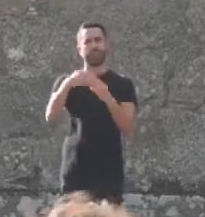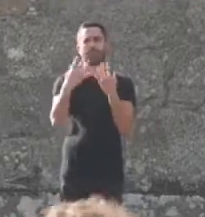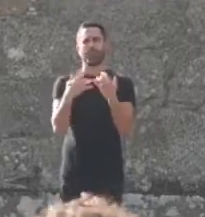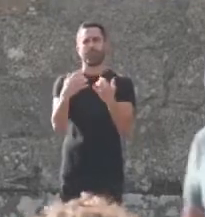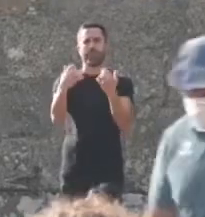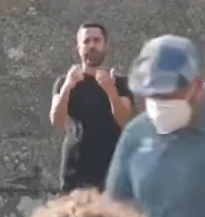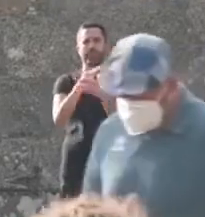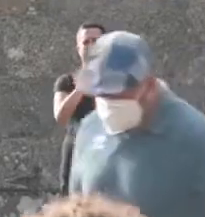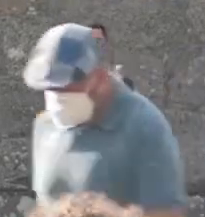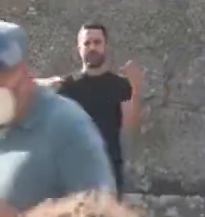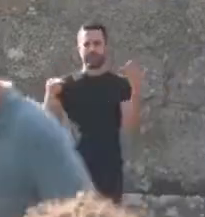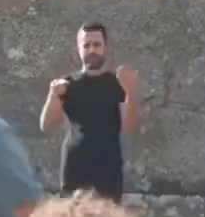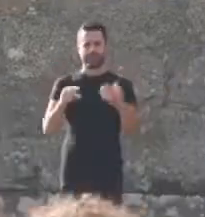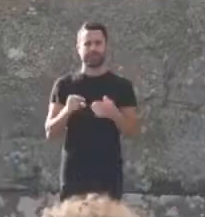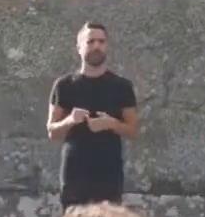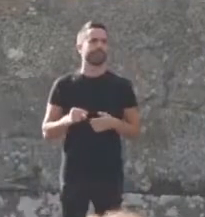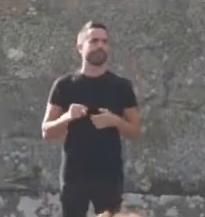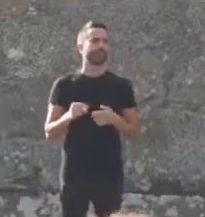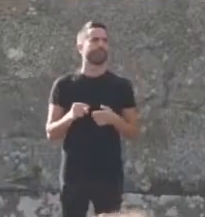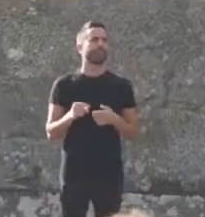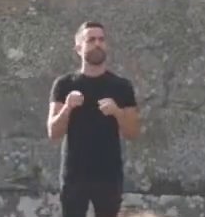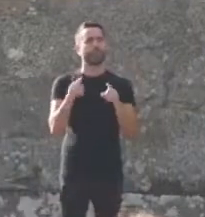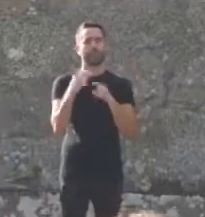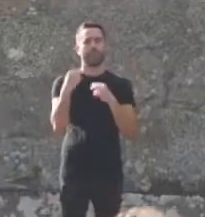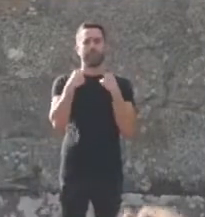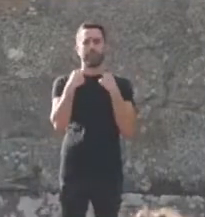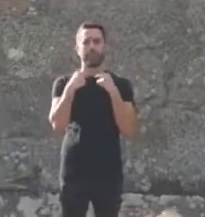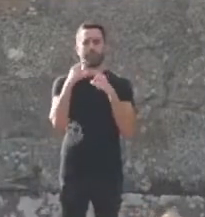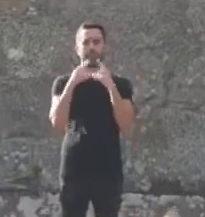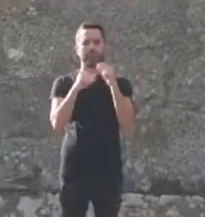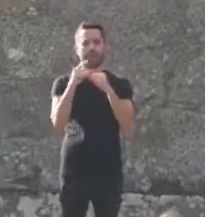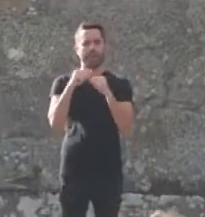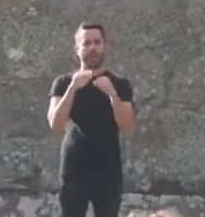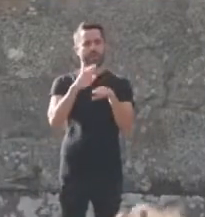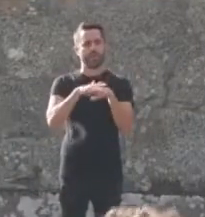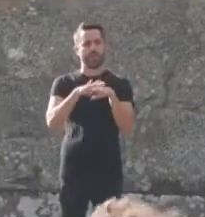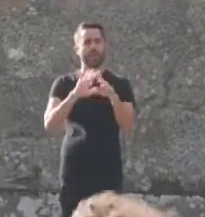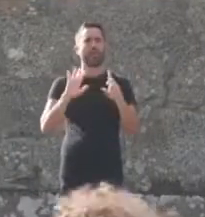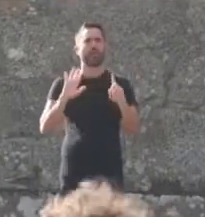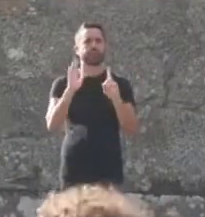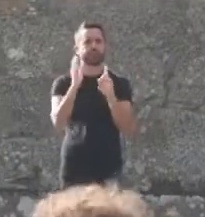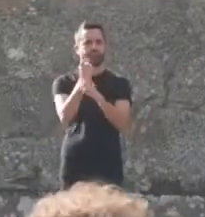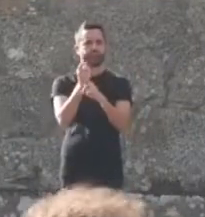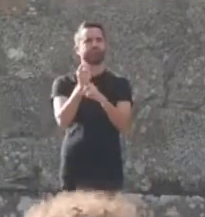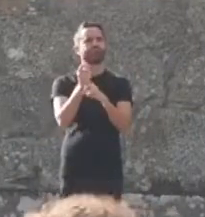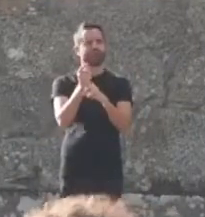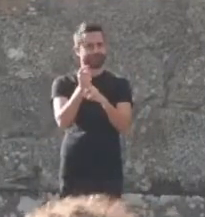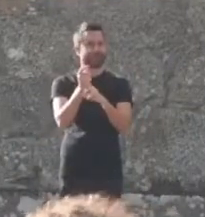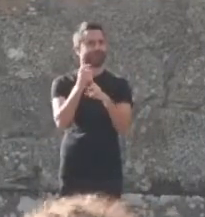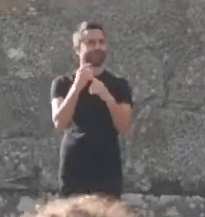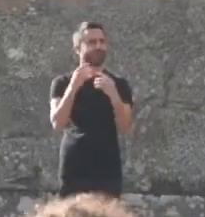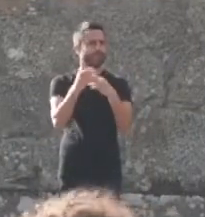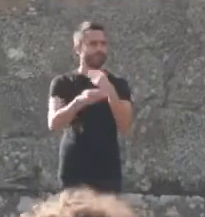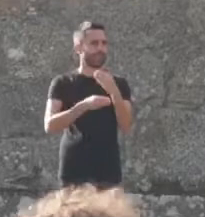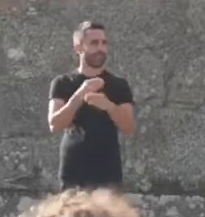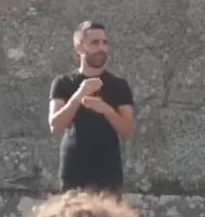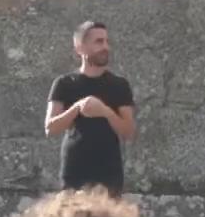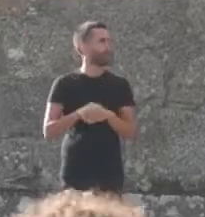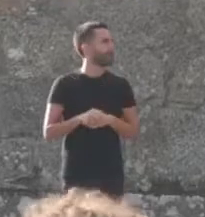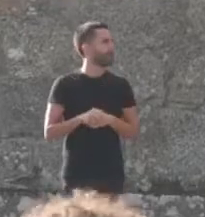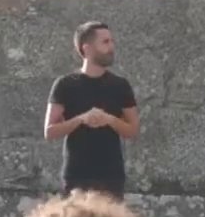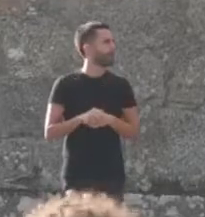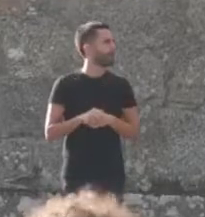deputado BNG para que se sigan facendo, non? Ou para conseguir que se fagan.